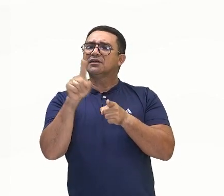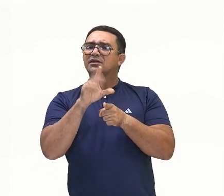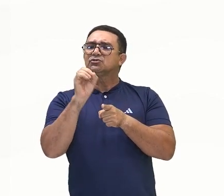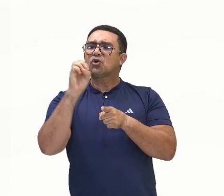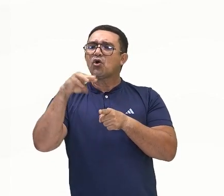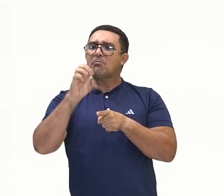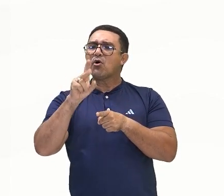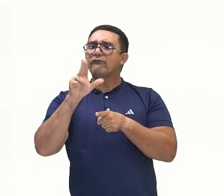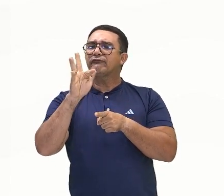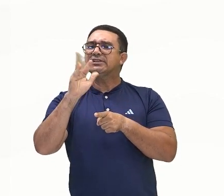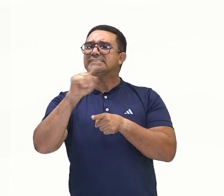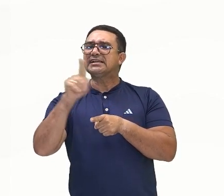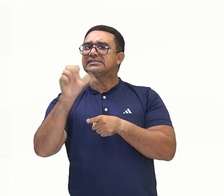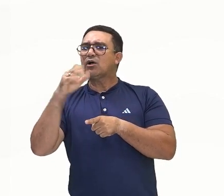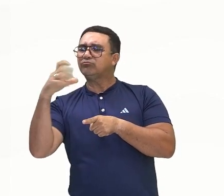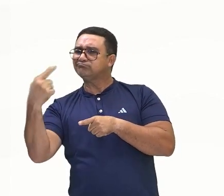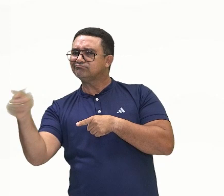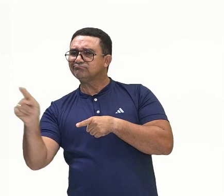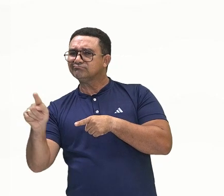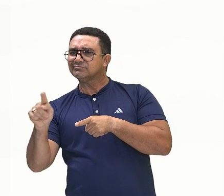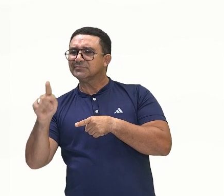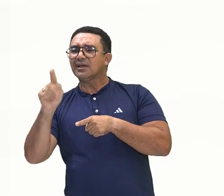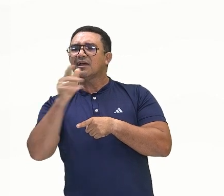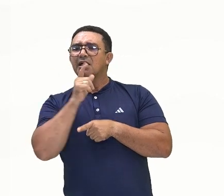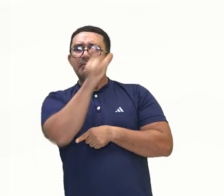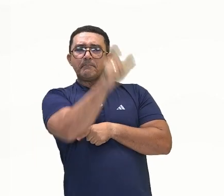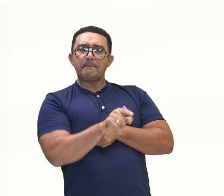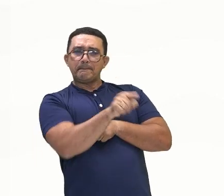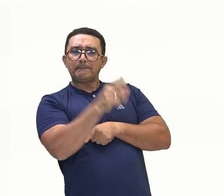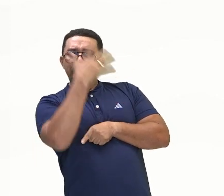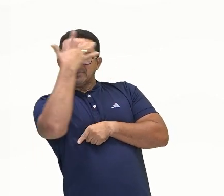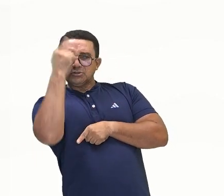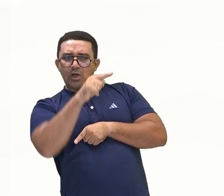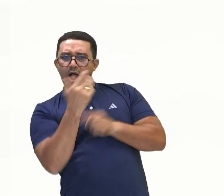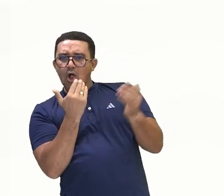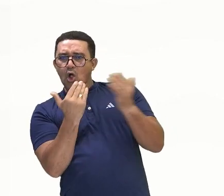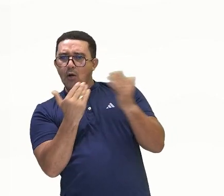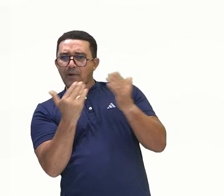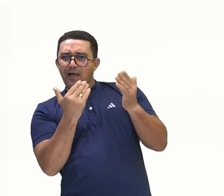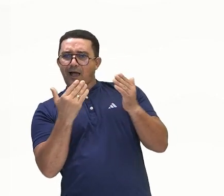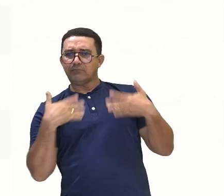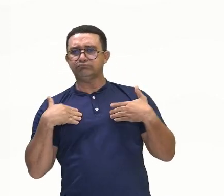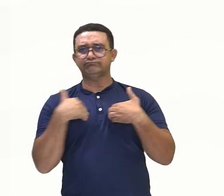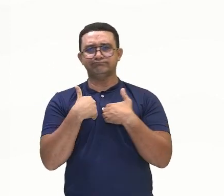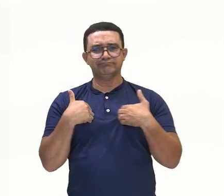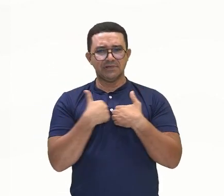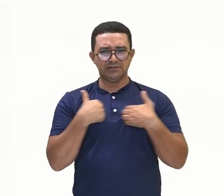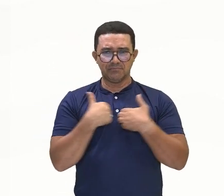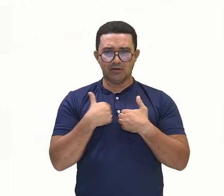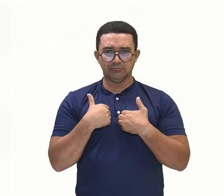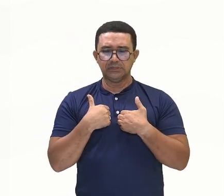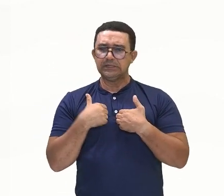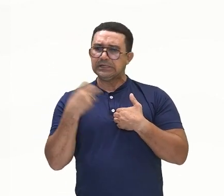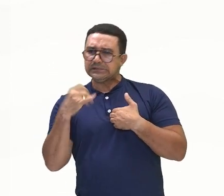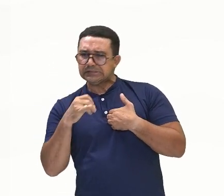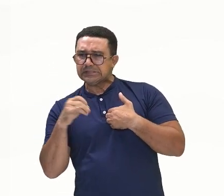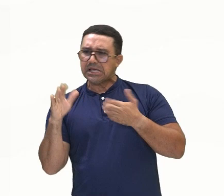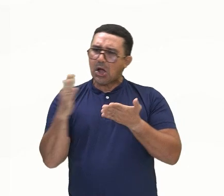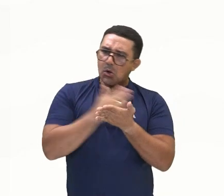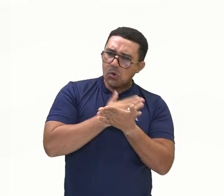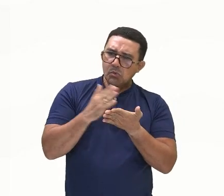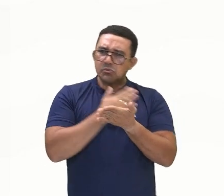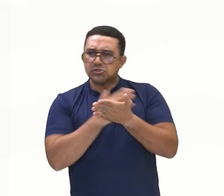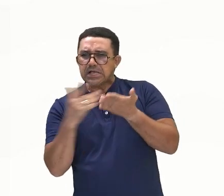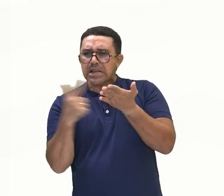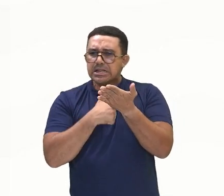justamente eu comparar a pessoa a um animal. Então, se vocês perceberem algumas obras, não é?